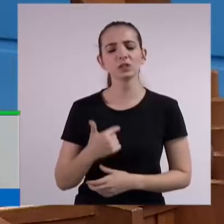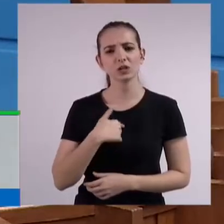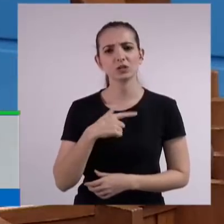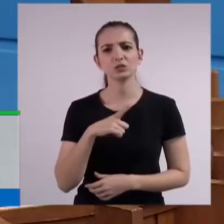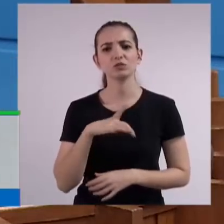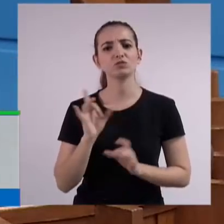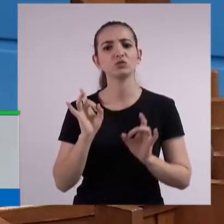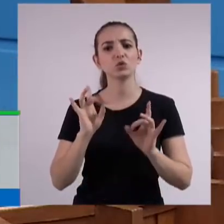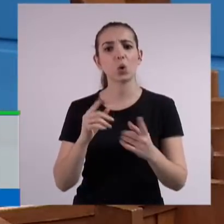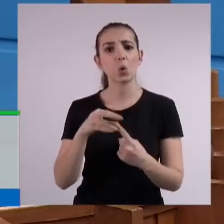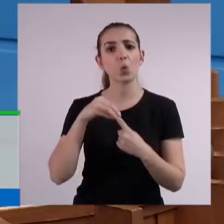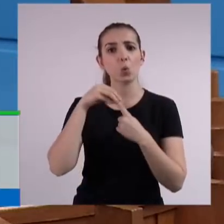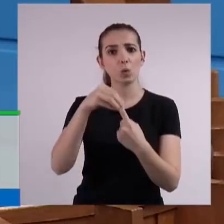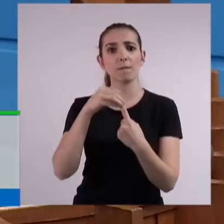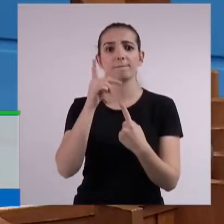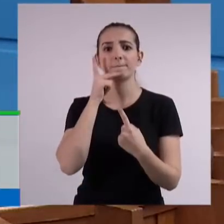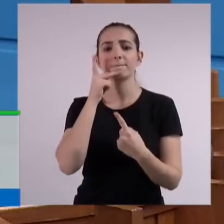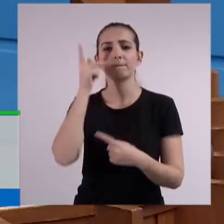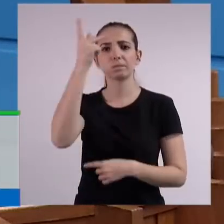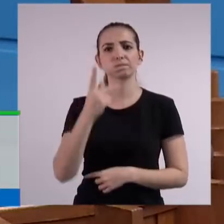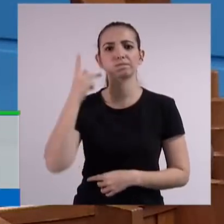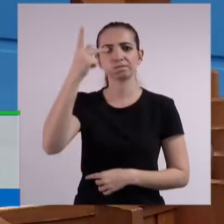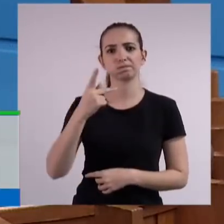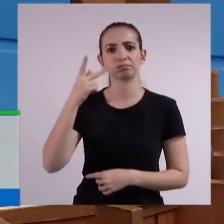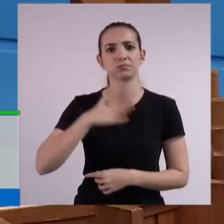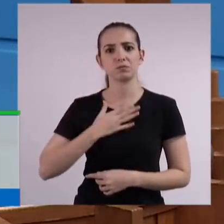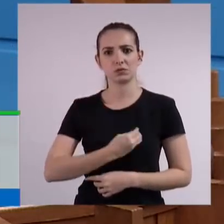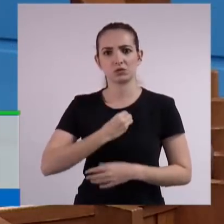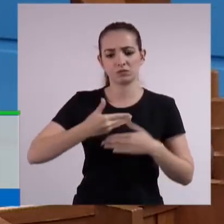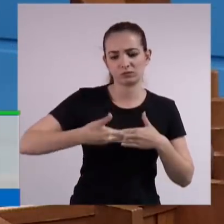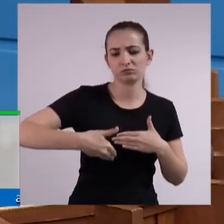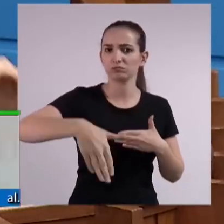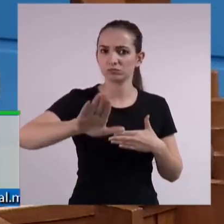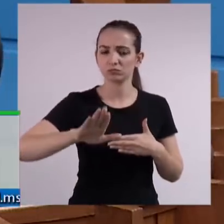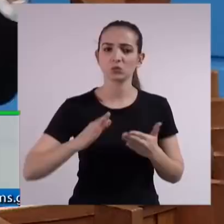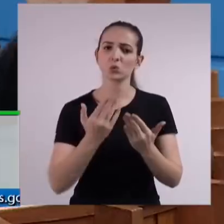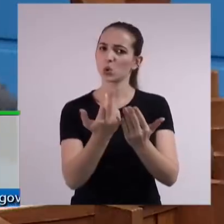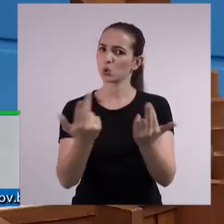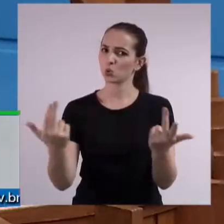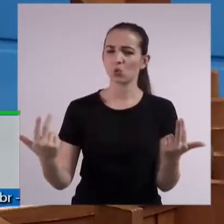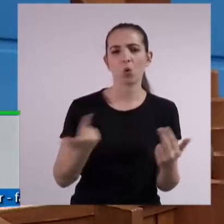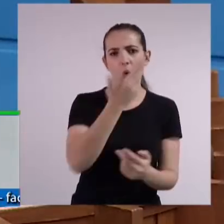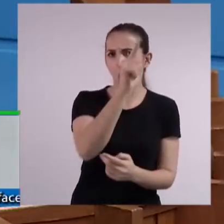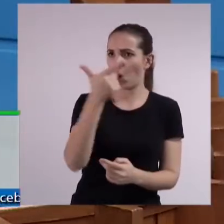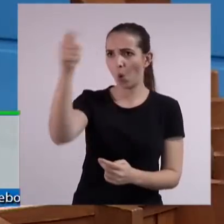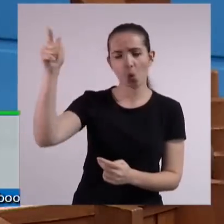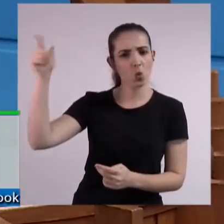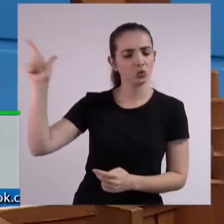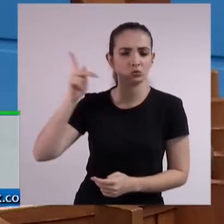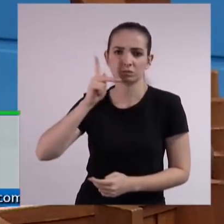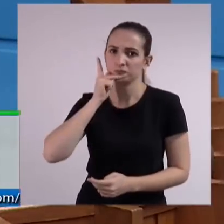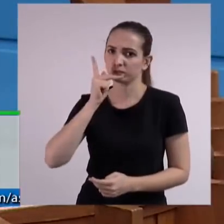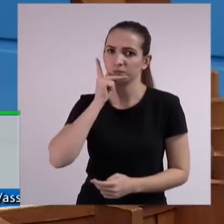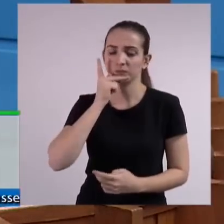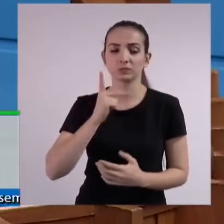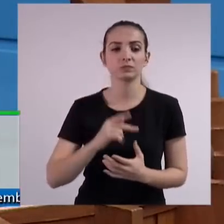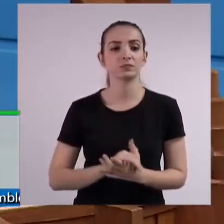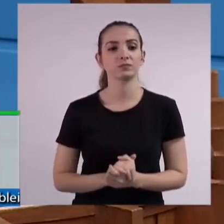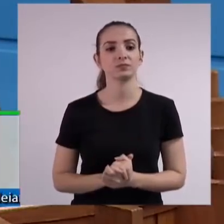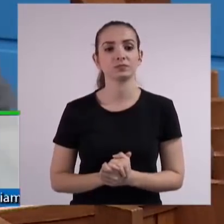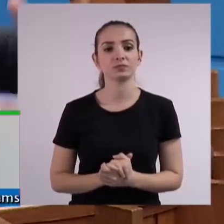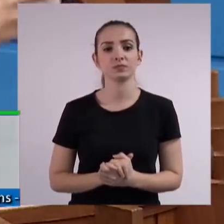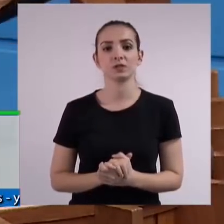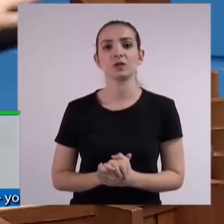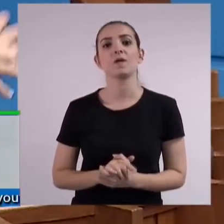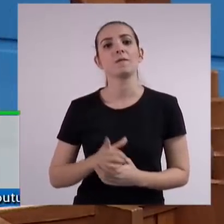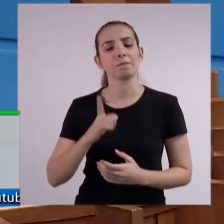apenas um partido político ao longo da minha vida, como qualquer outro partido político, né, com os